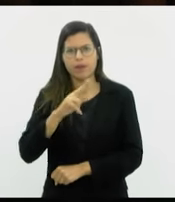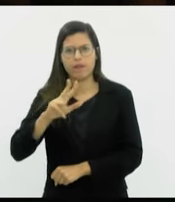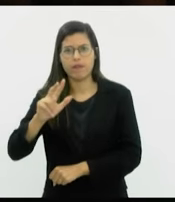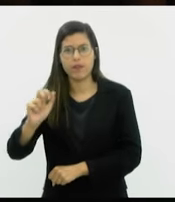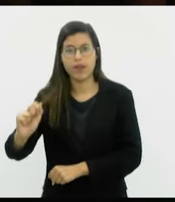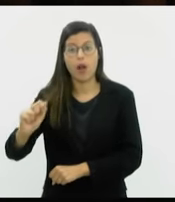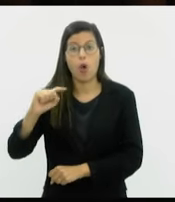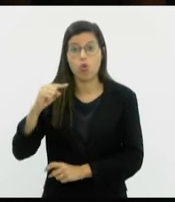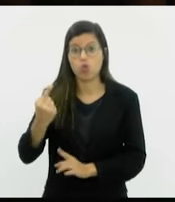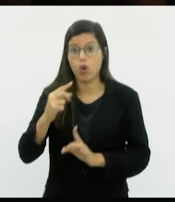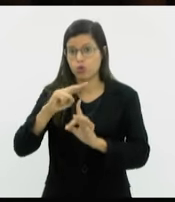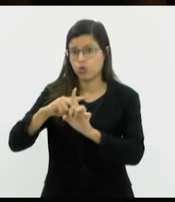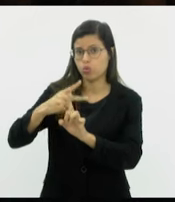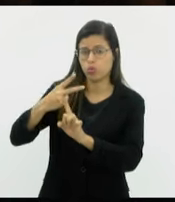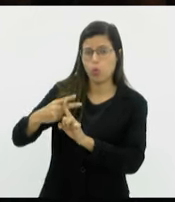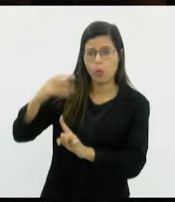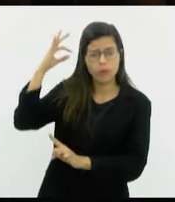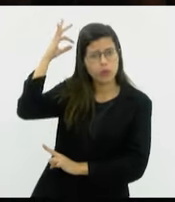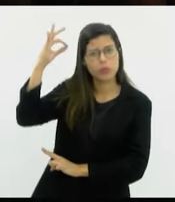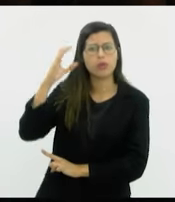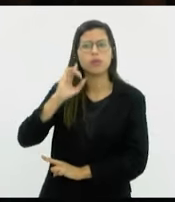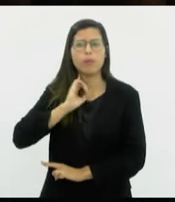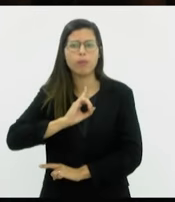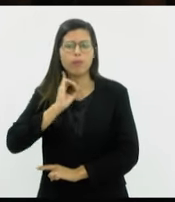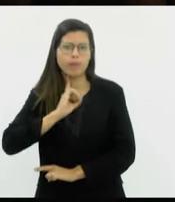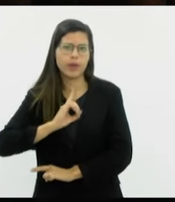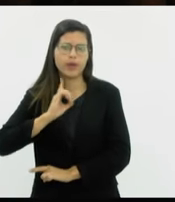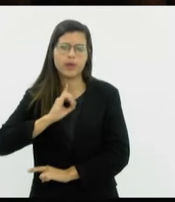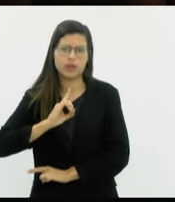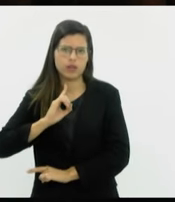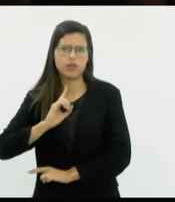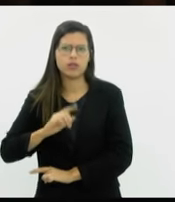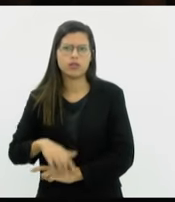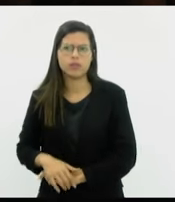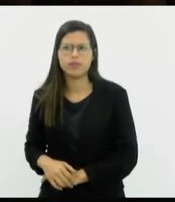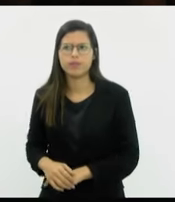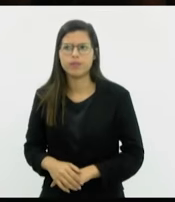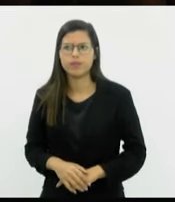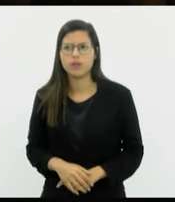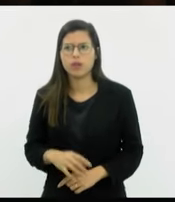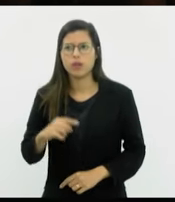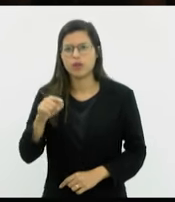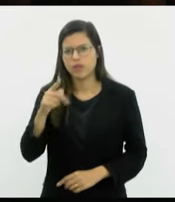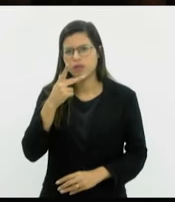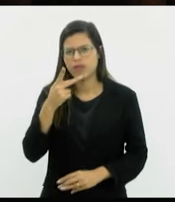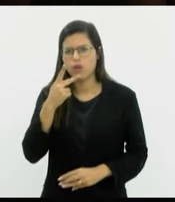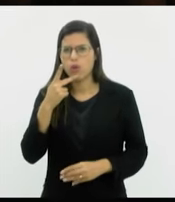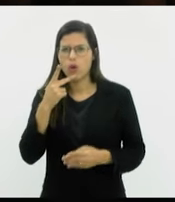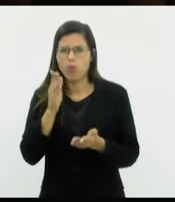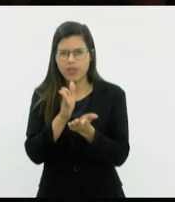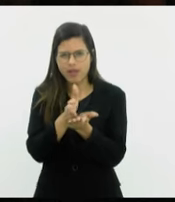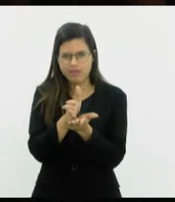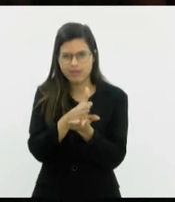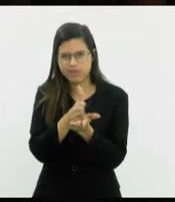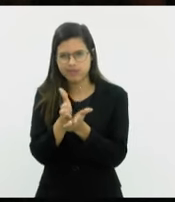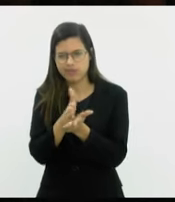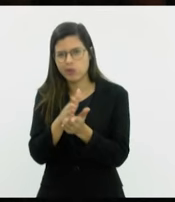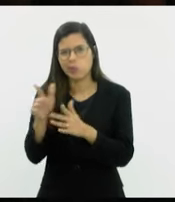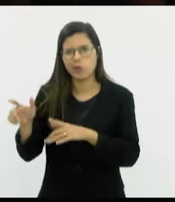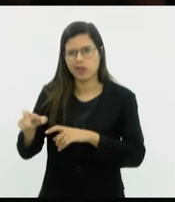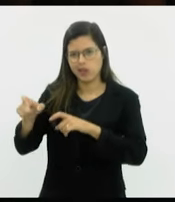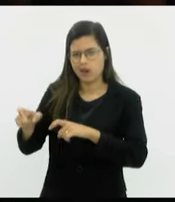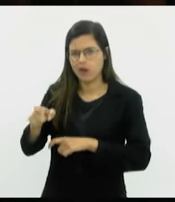dobro do Espírito Santo, de Minas Gerais, e como o deputado disse, eu sou da fronteira, sou do interior do estado do Rio, com muita